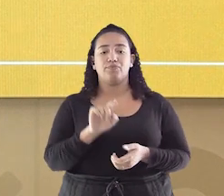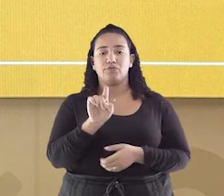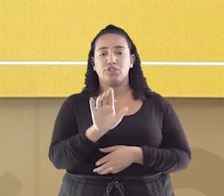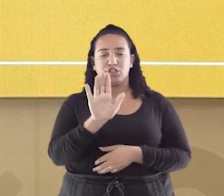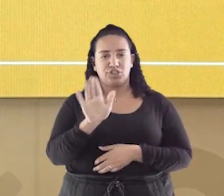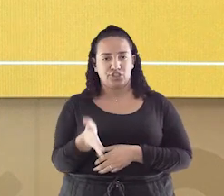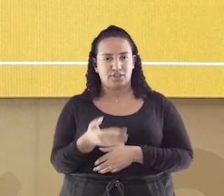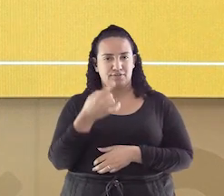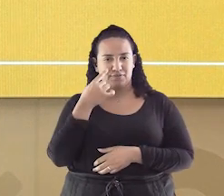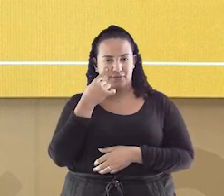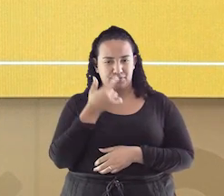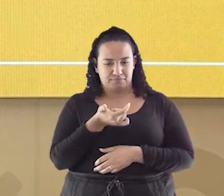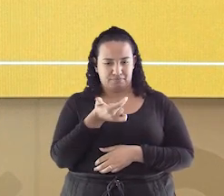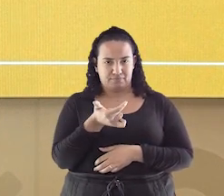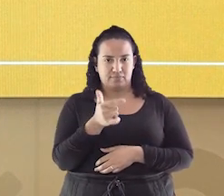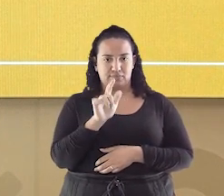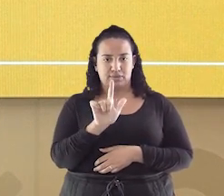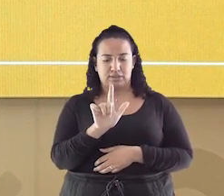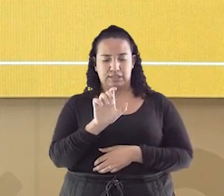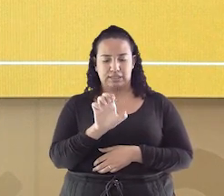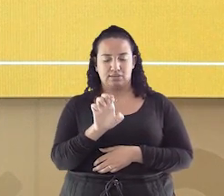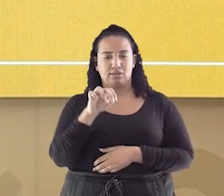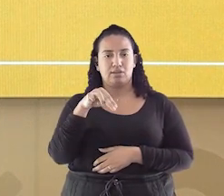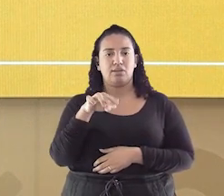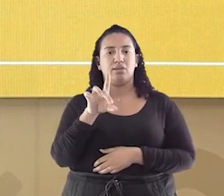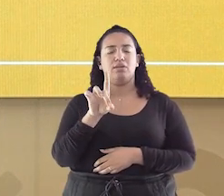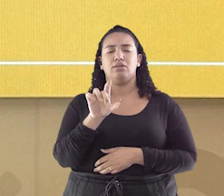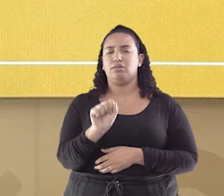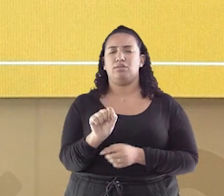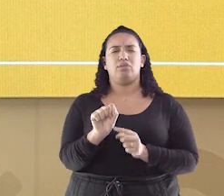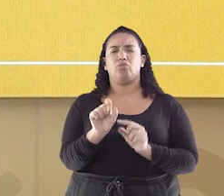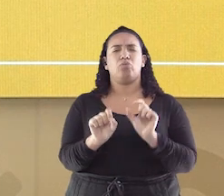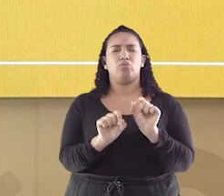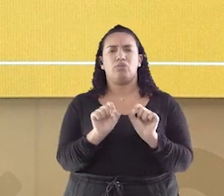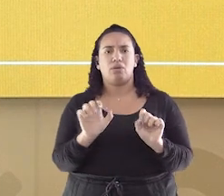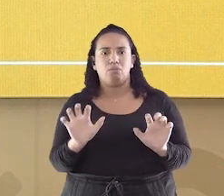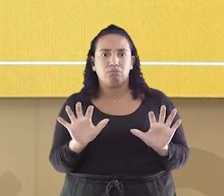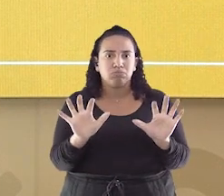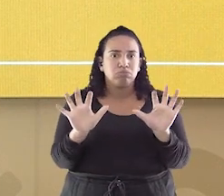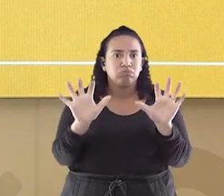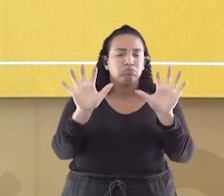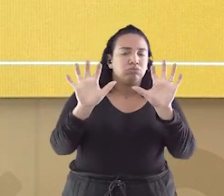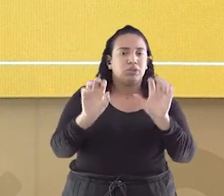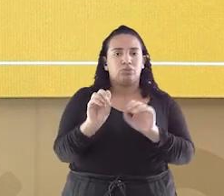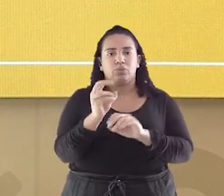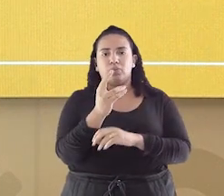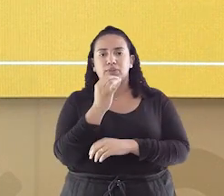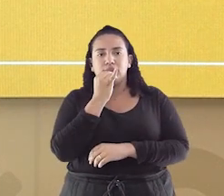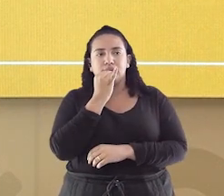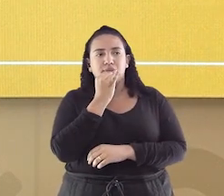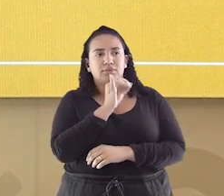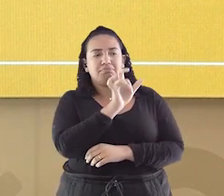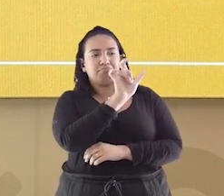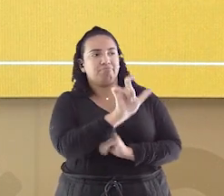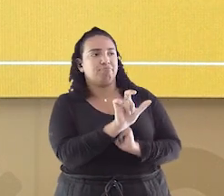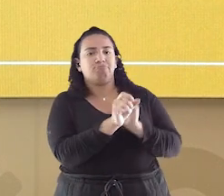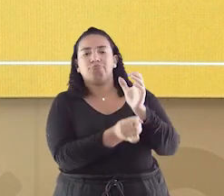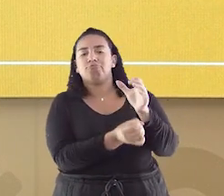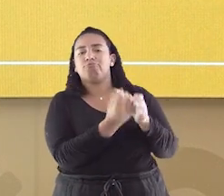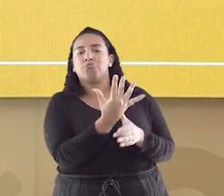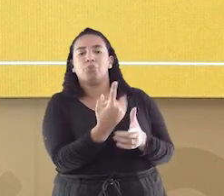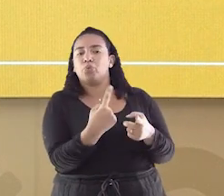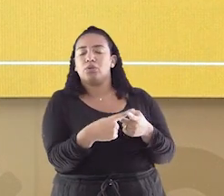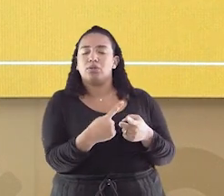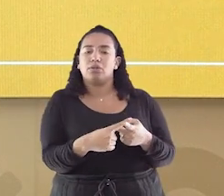já ouviram alguma lenda? Como ela era? Era de terror? Era para explicar a origem de alguma coisa? E de